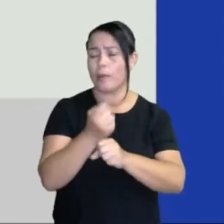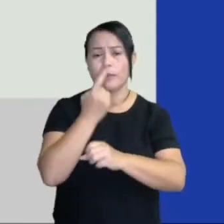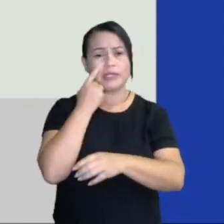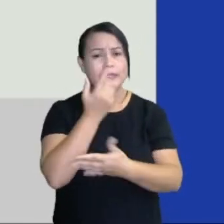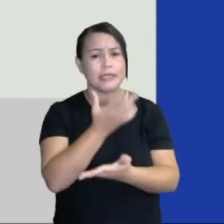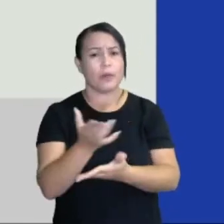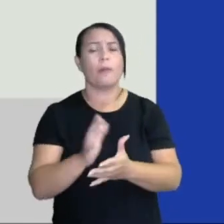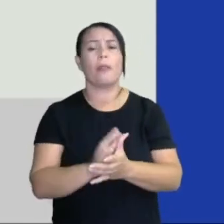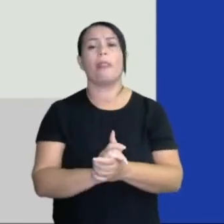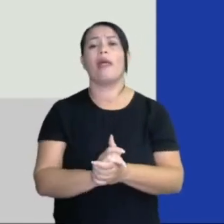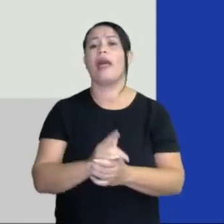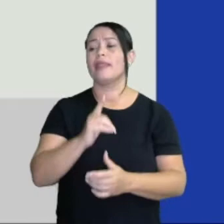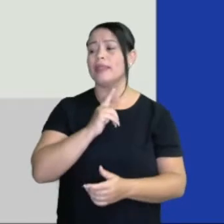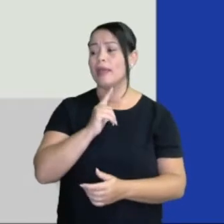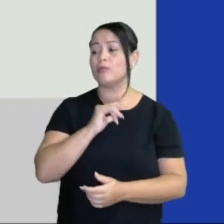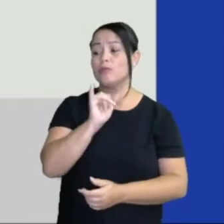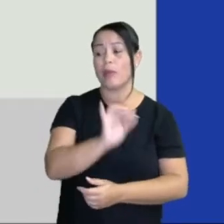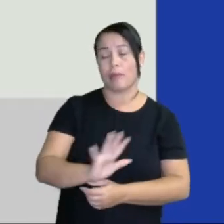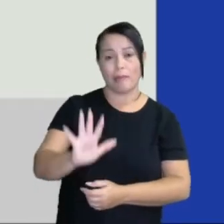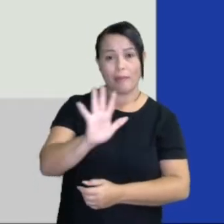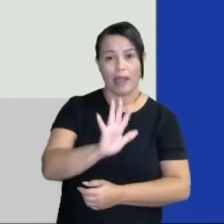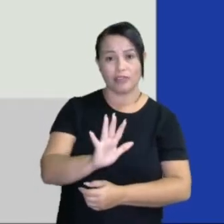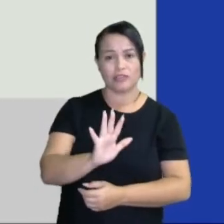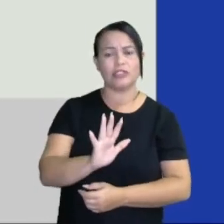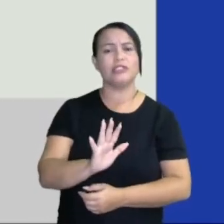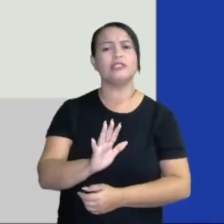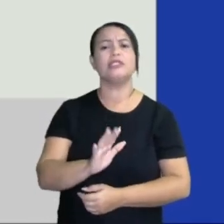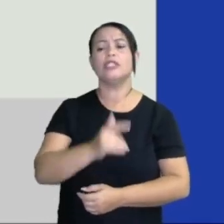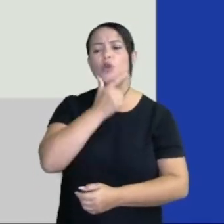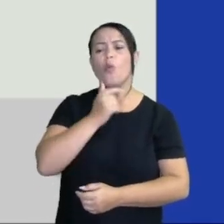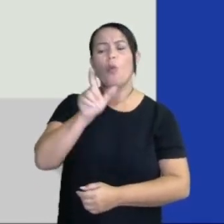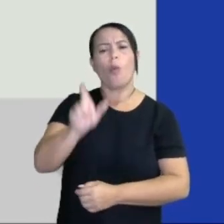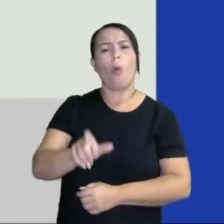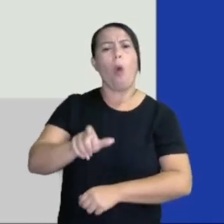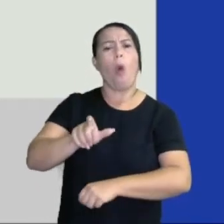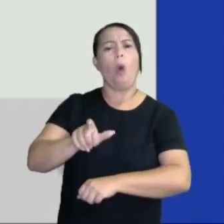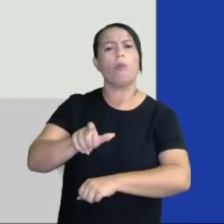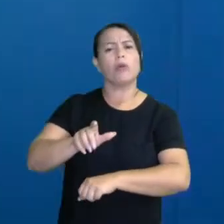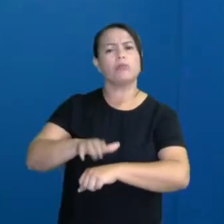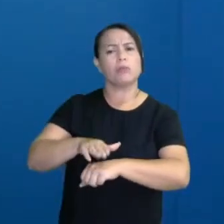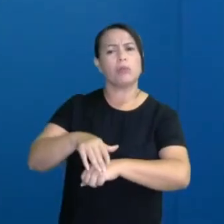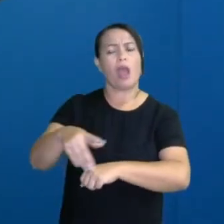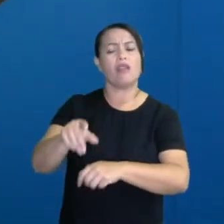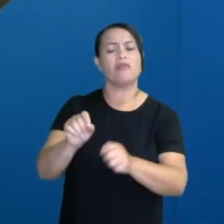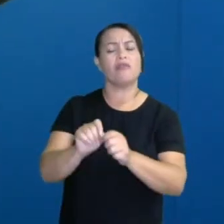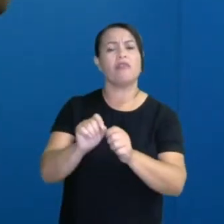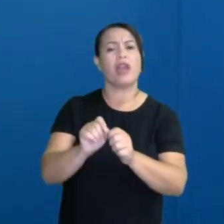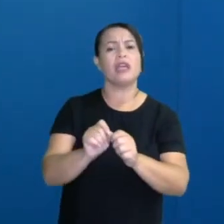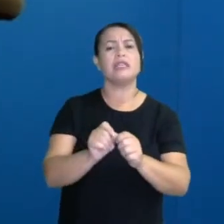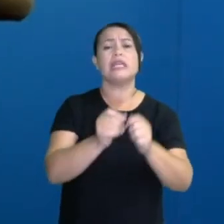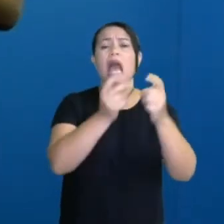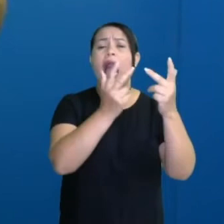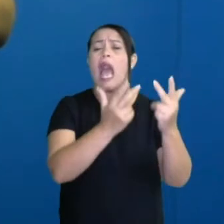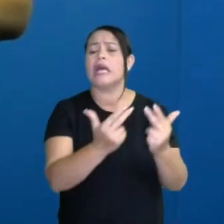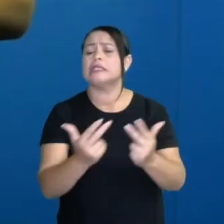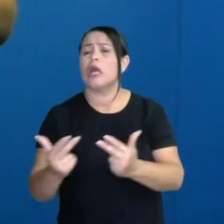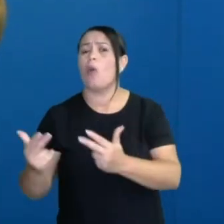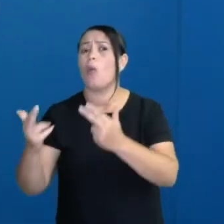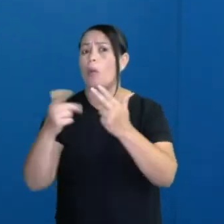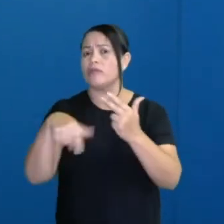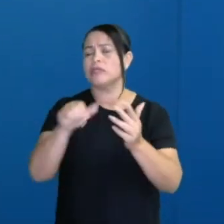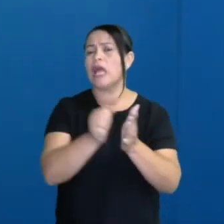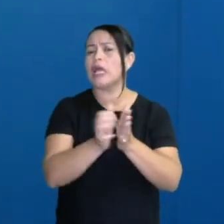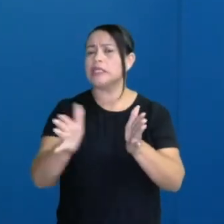Então, aqui trouxe a imagem que ele fez a sequência, tá? Foi só para vocês entenderem um pouco